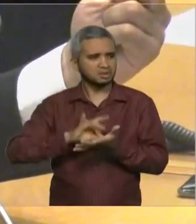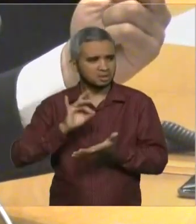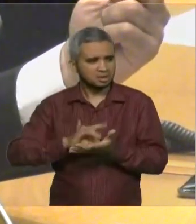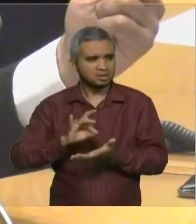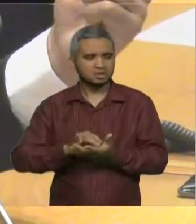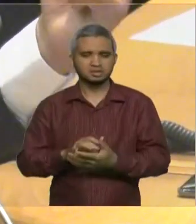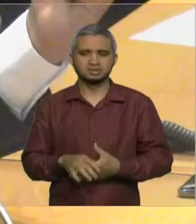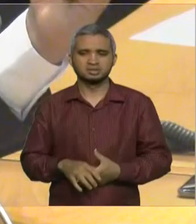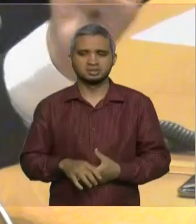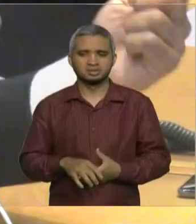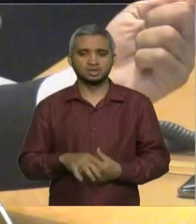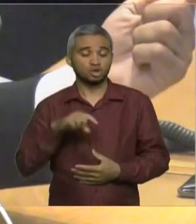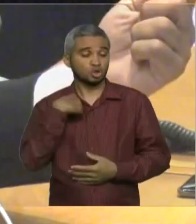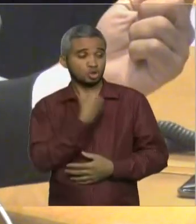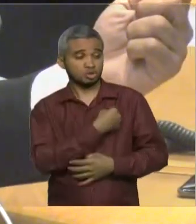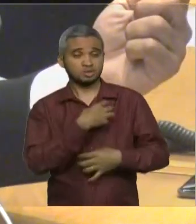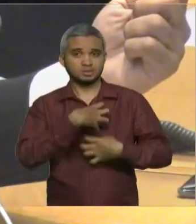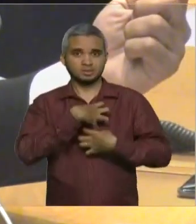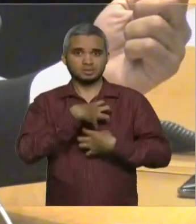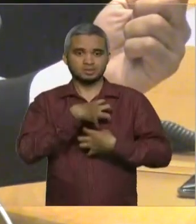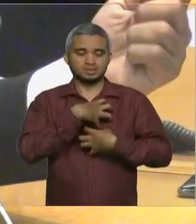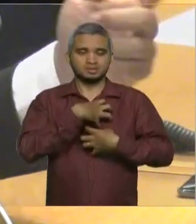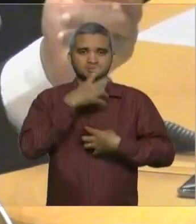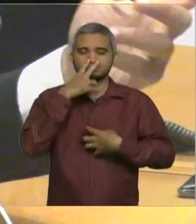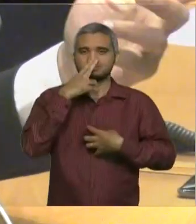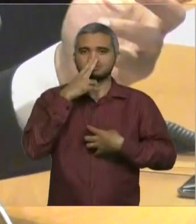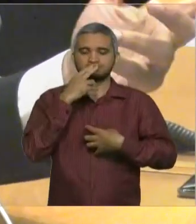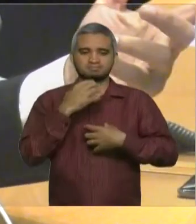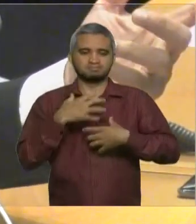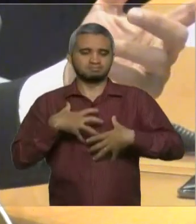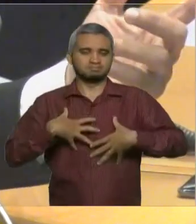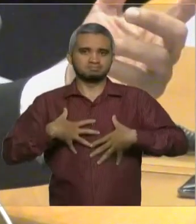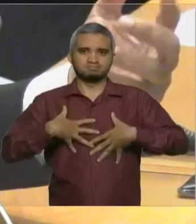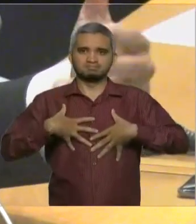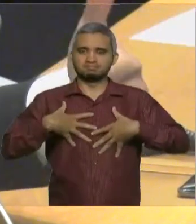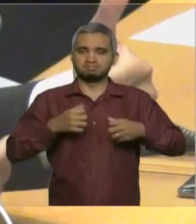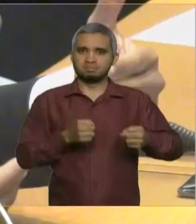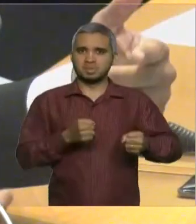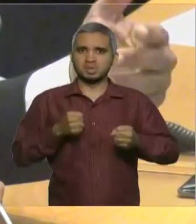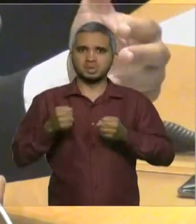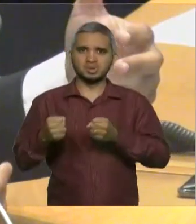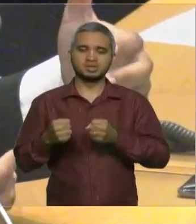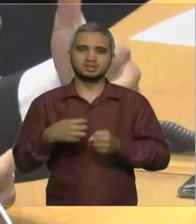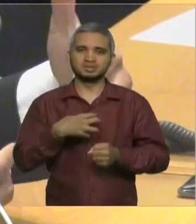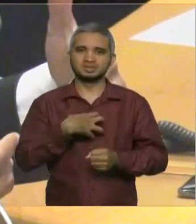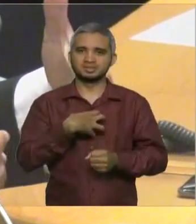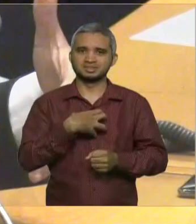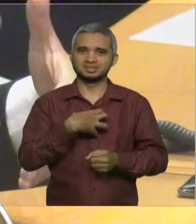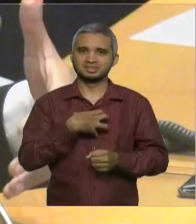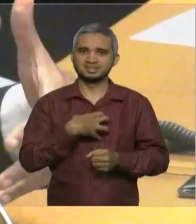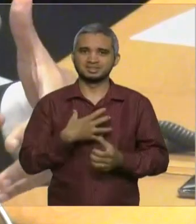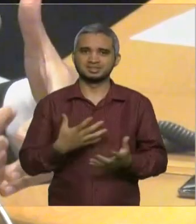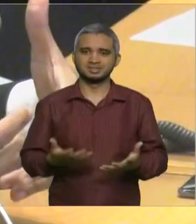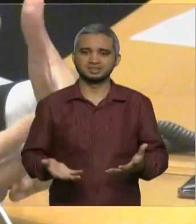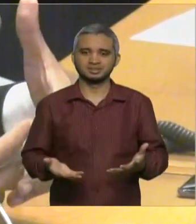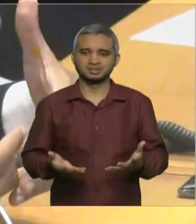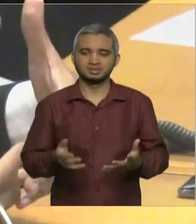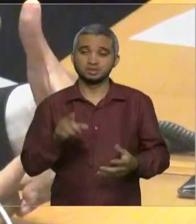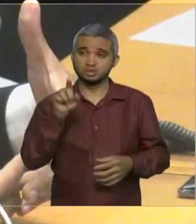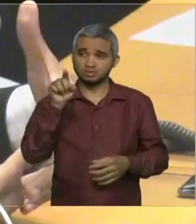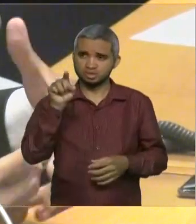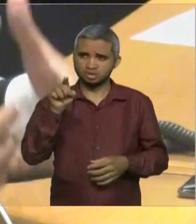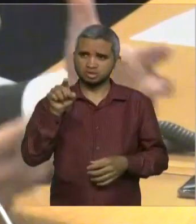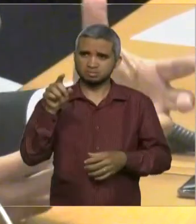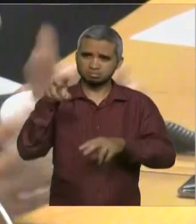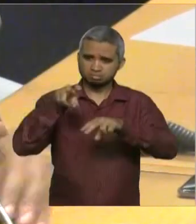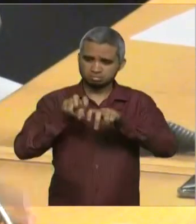nós nos engrandecemos com isso. E a sua presença, como eu estou lhe dizendo, na verdade ampliou o respeito